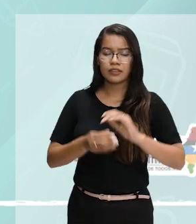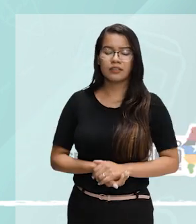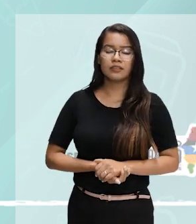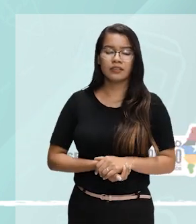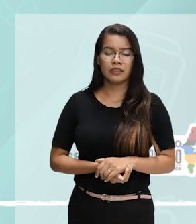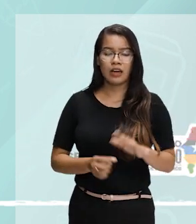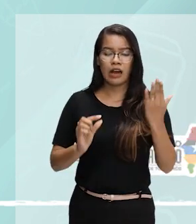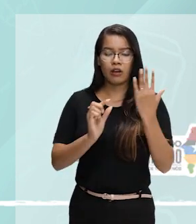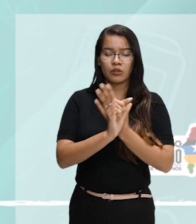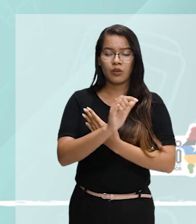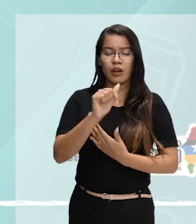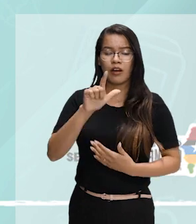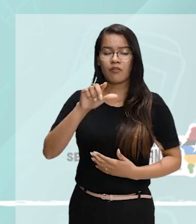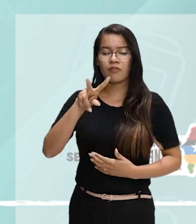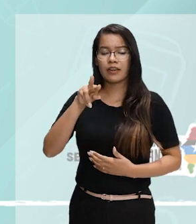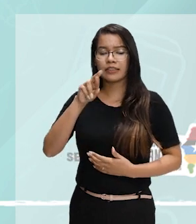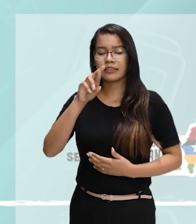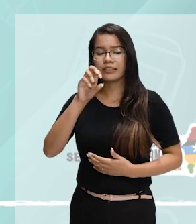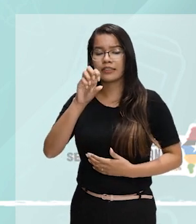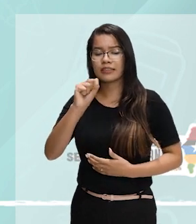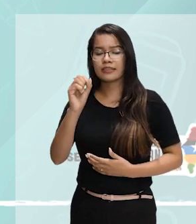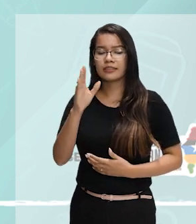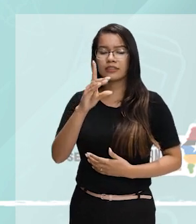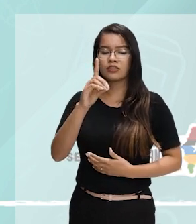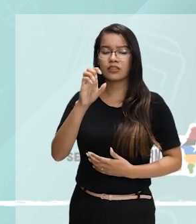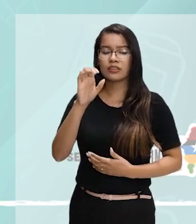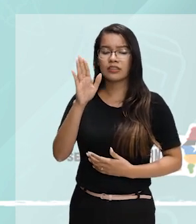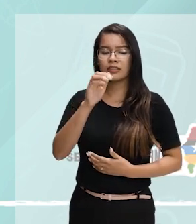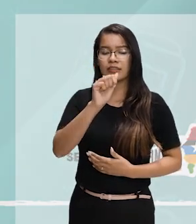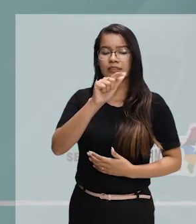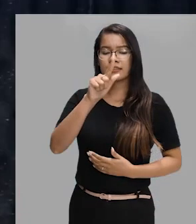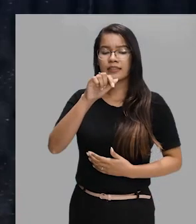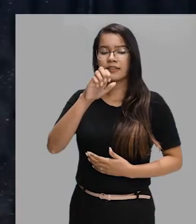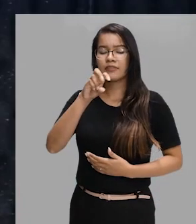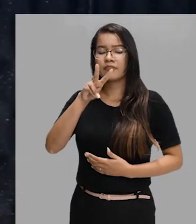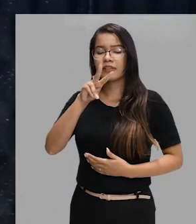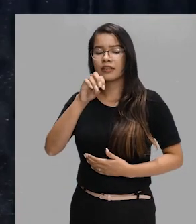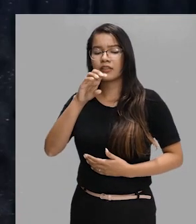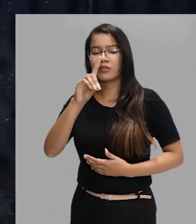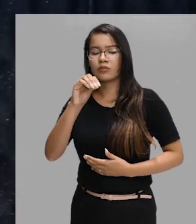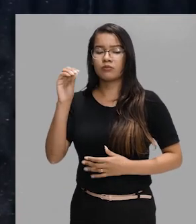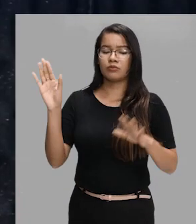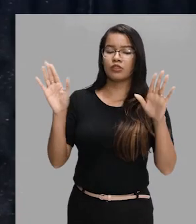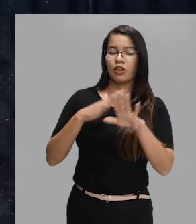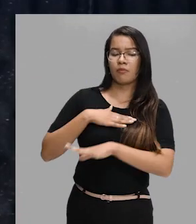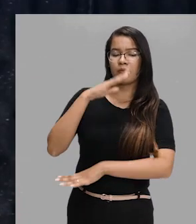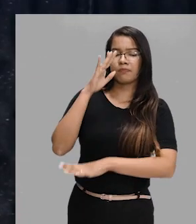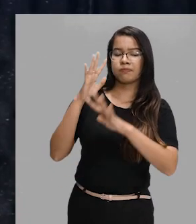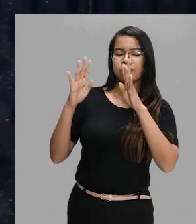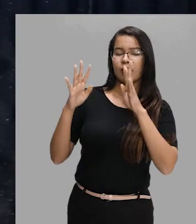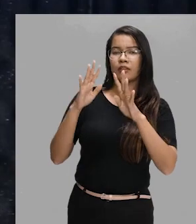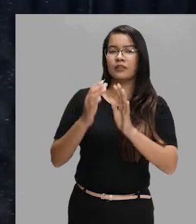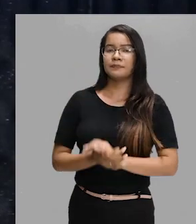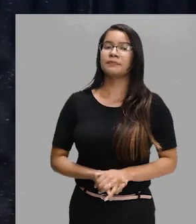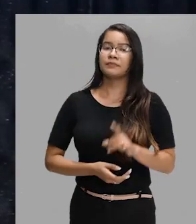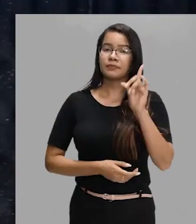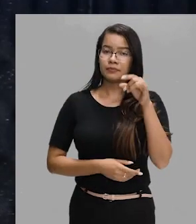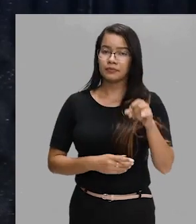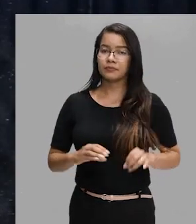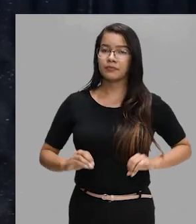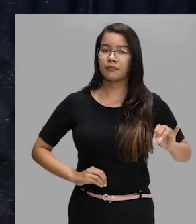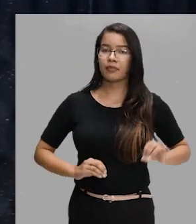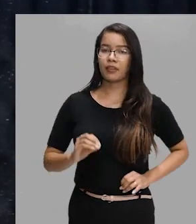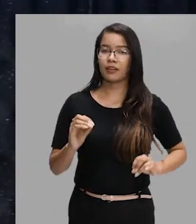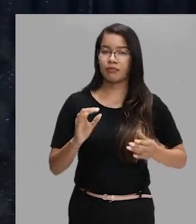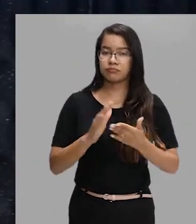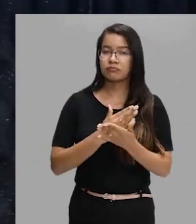sonhos, em Lira dos 20 anos, tá? Lira dos 20 anos é uma obra muito, muito importante de Álvares de Azevedo. A partir da